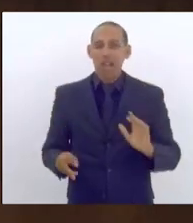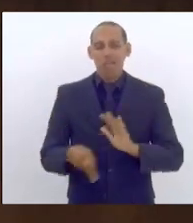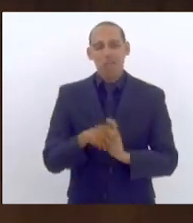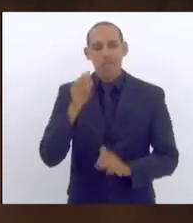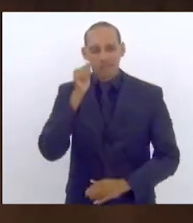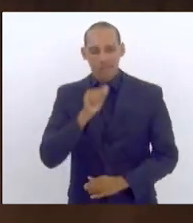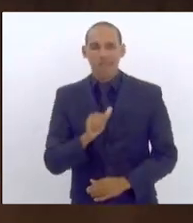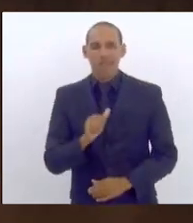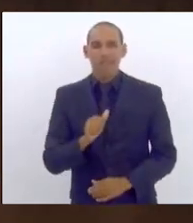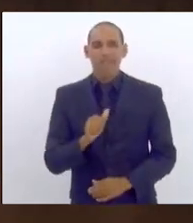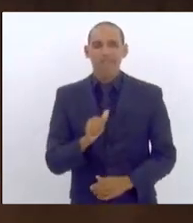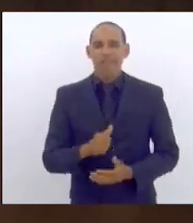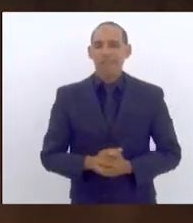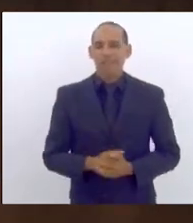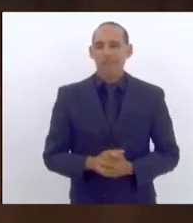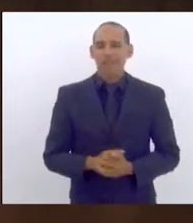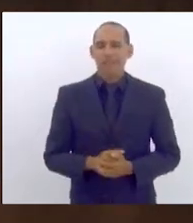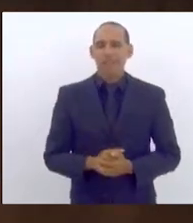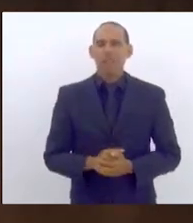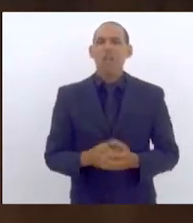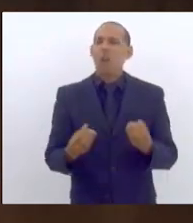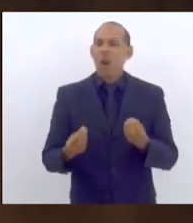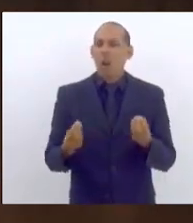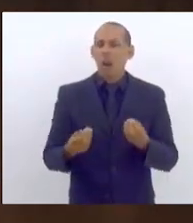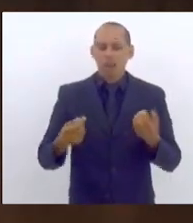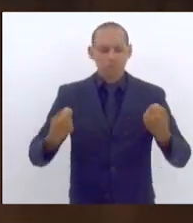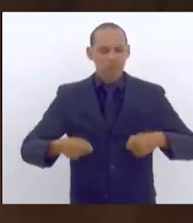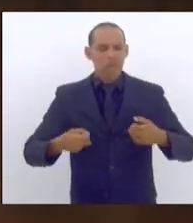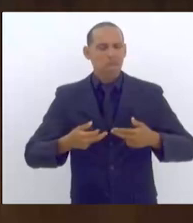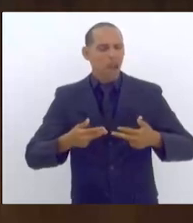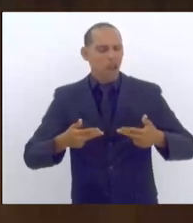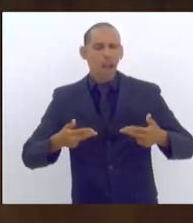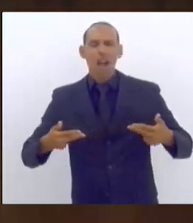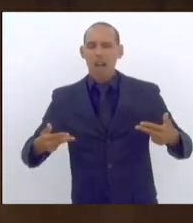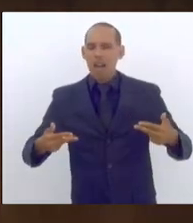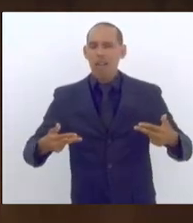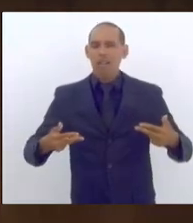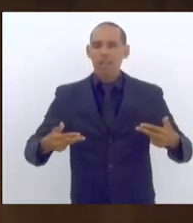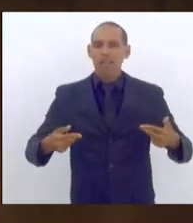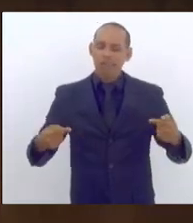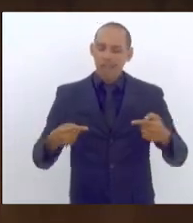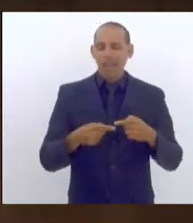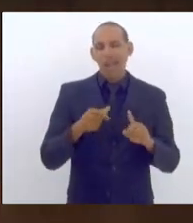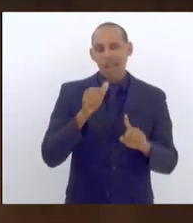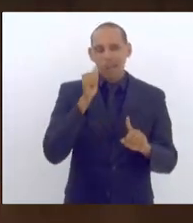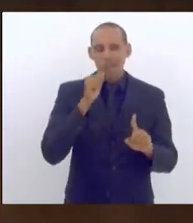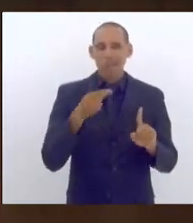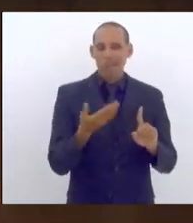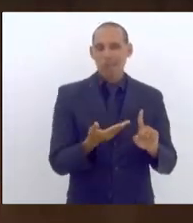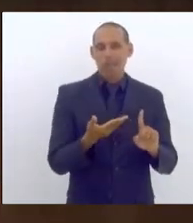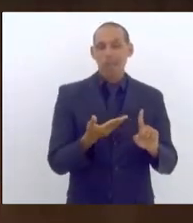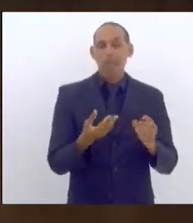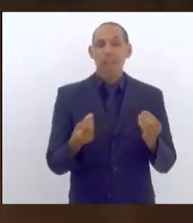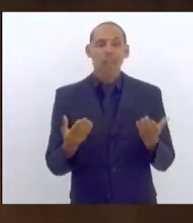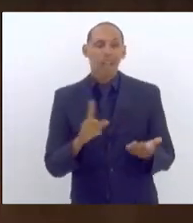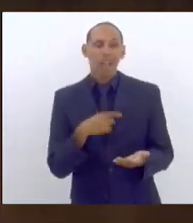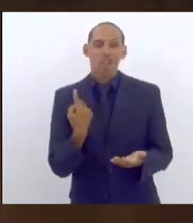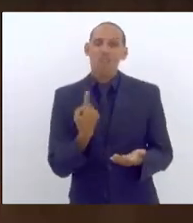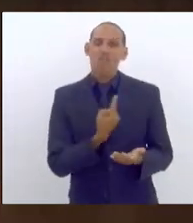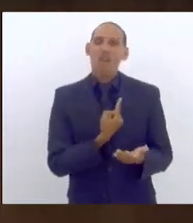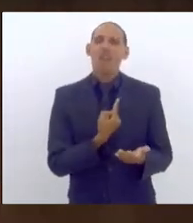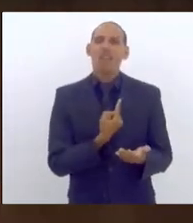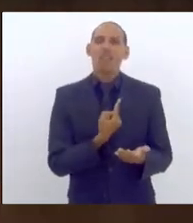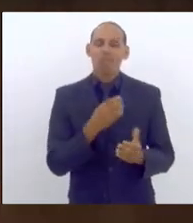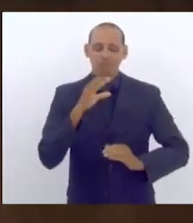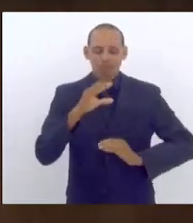mulheres a partir de todas as demandas que a ela sejam pertinentes, para que nós possamos superar esse